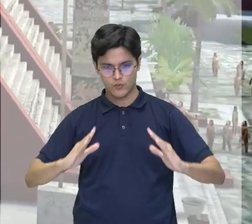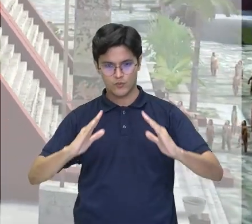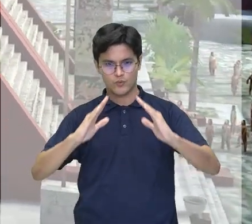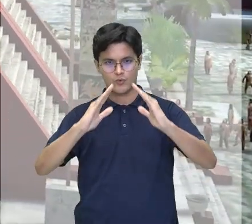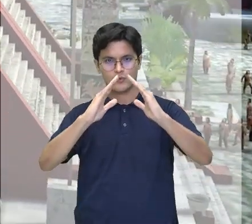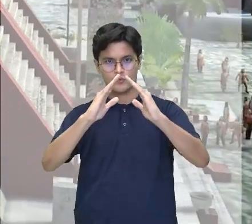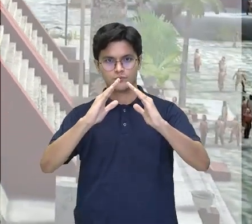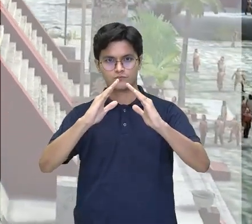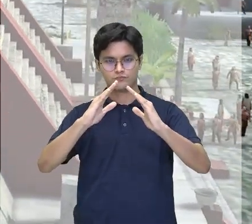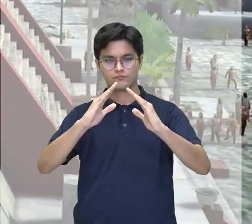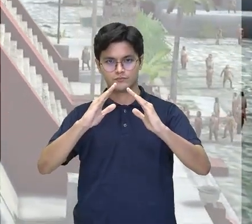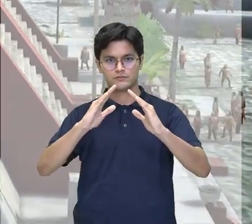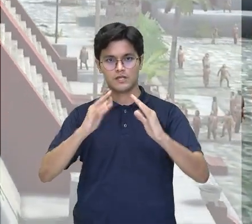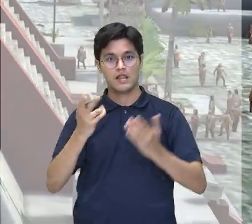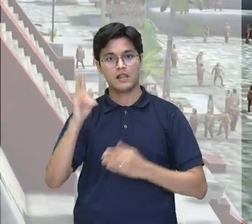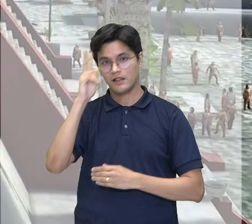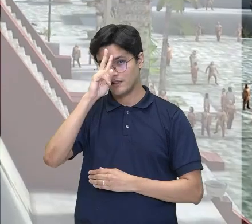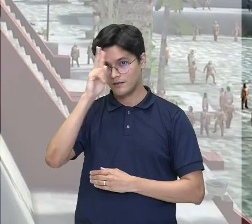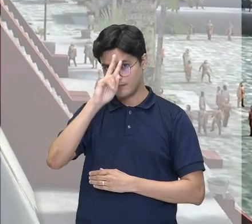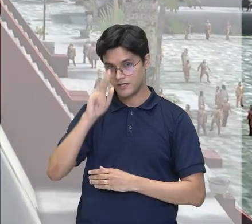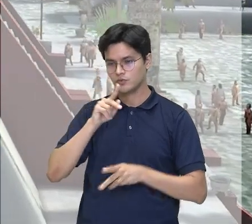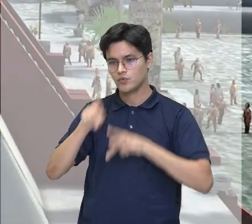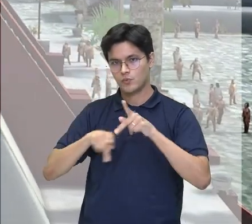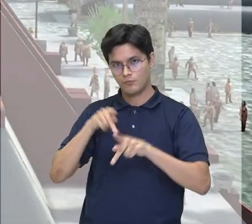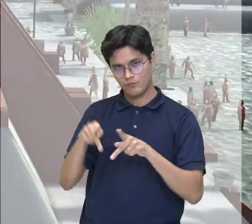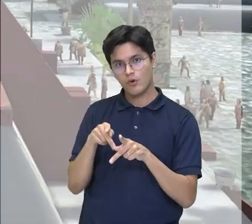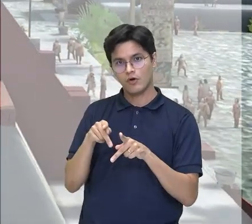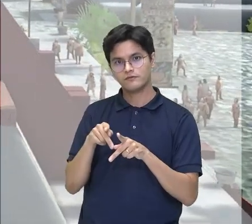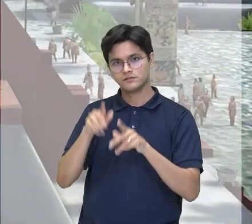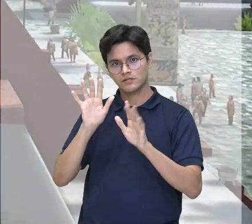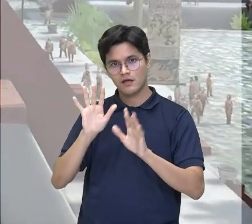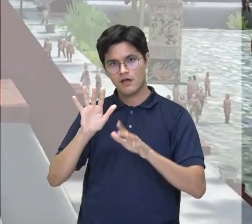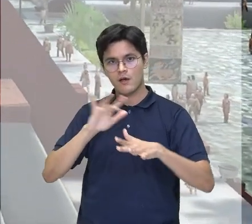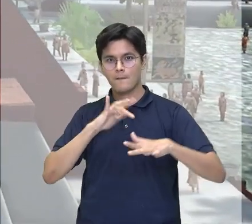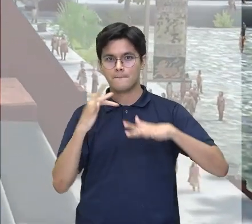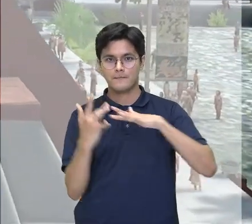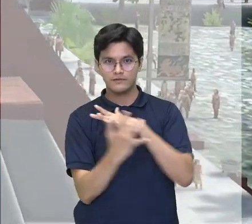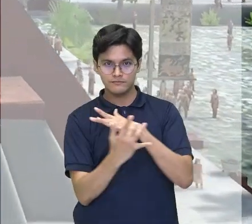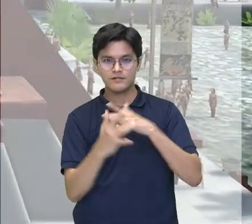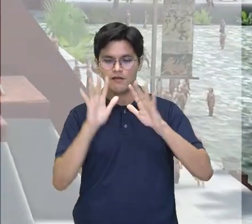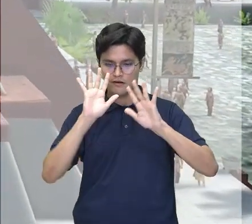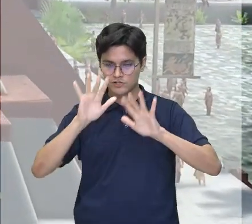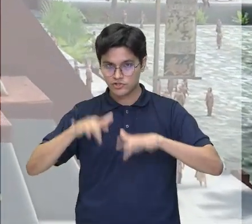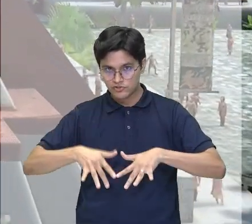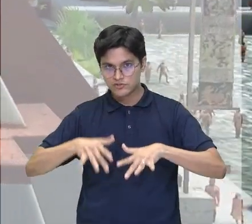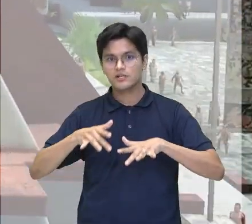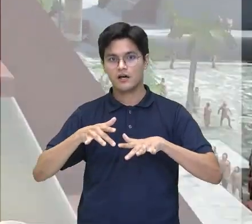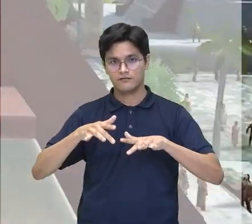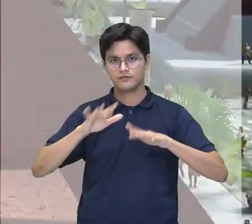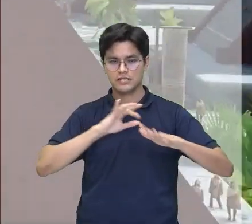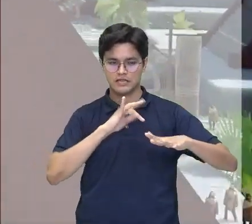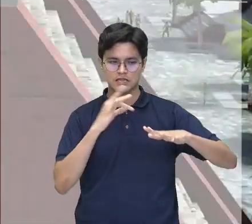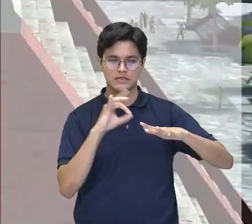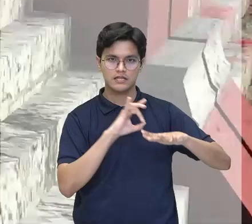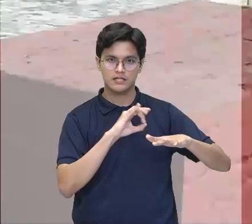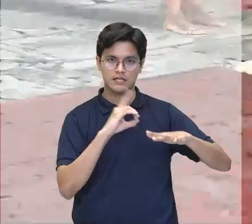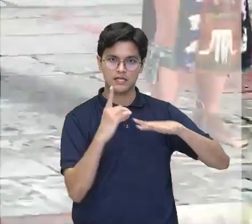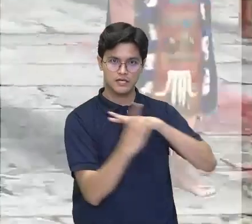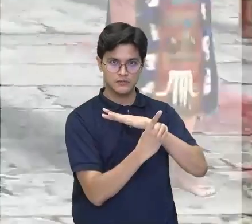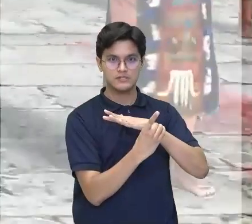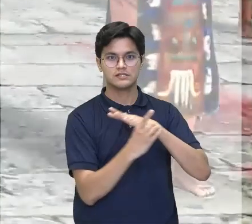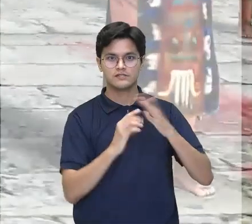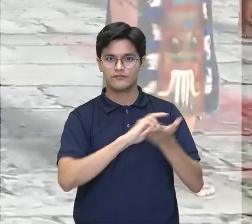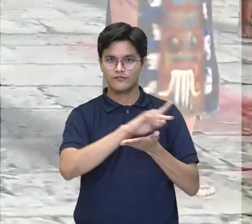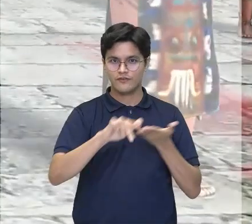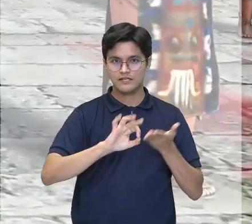eram politeístas, ou seja, acreditavam em vários deuses. Neste momento, vamos observar agora